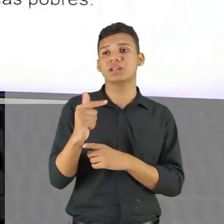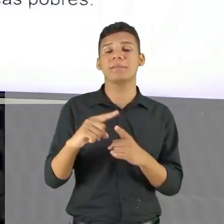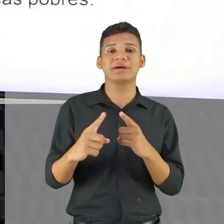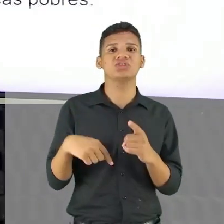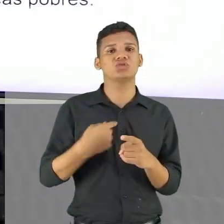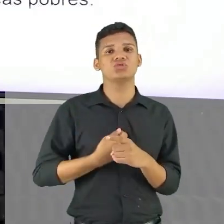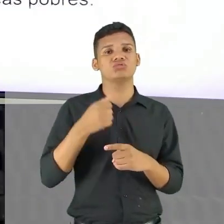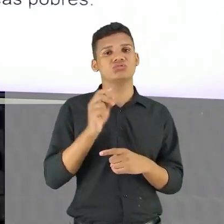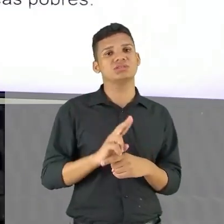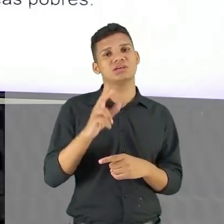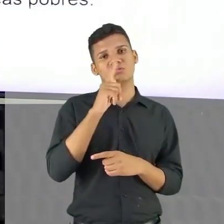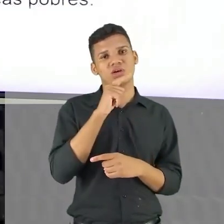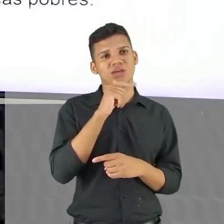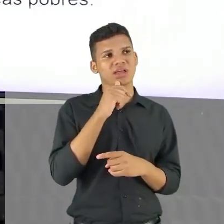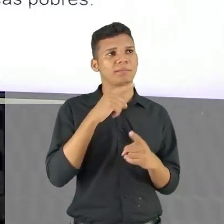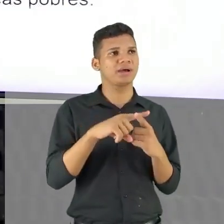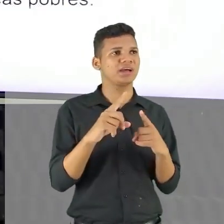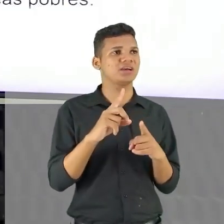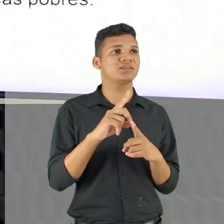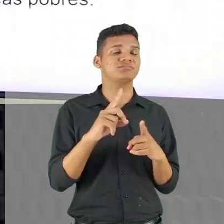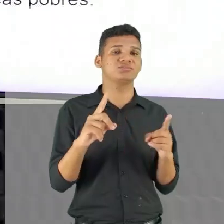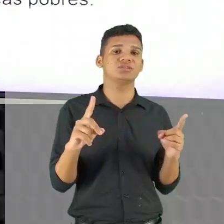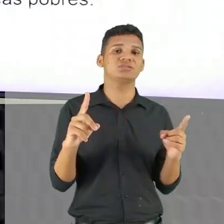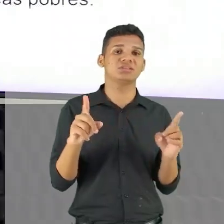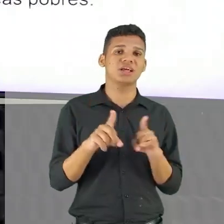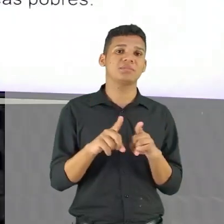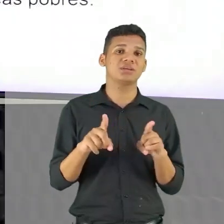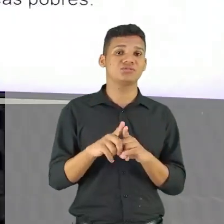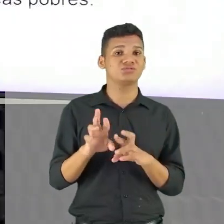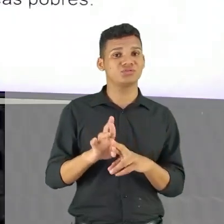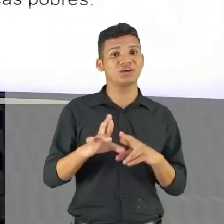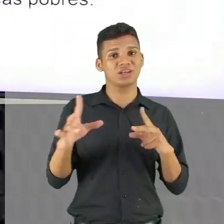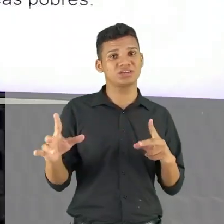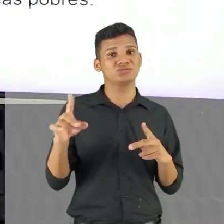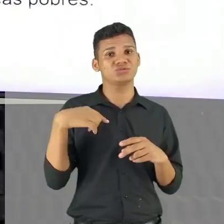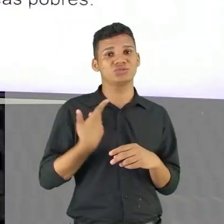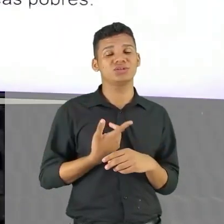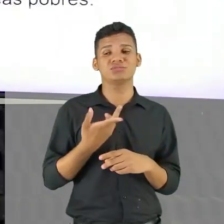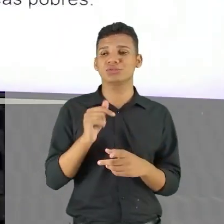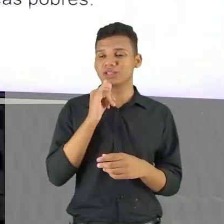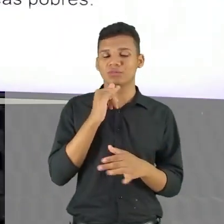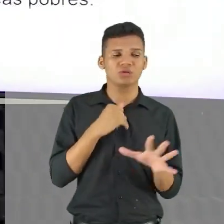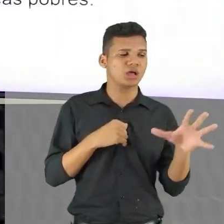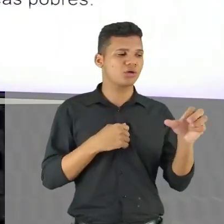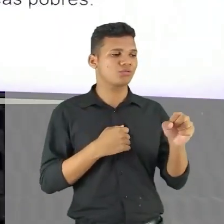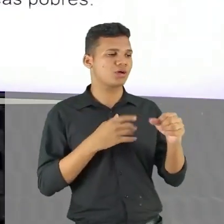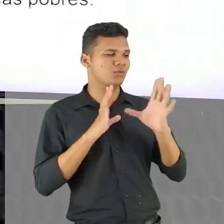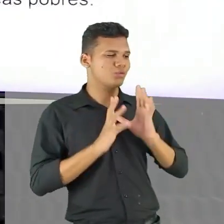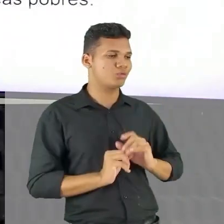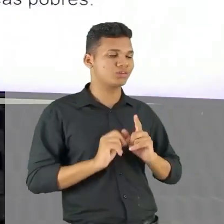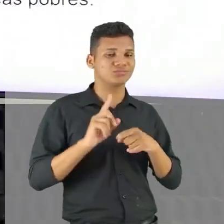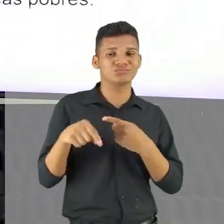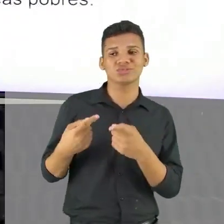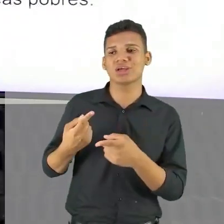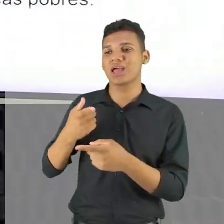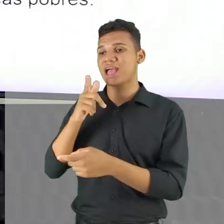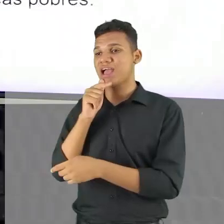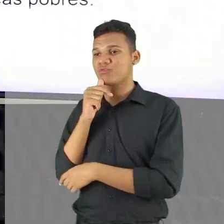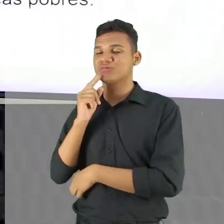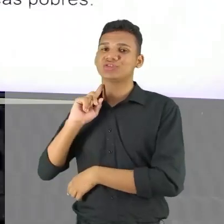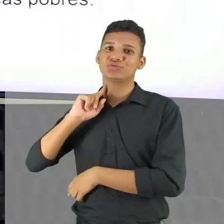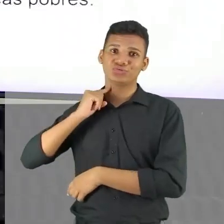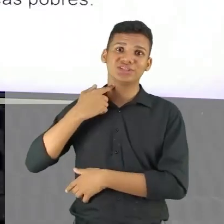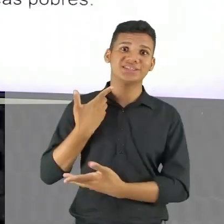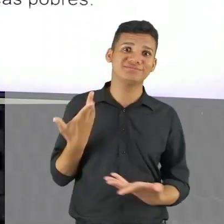essa água e devolvendo ela de forma diferente ao que a gente coletou. A gente pega a água, leva para as